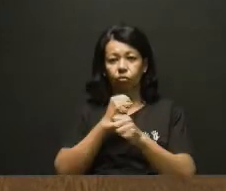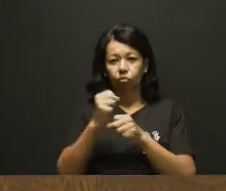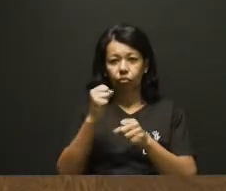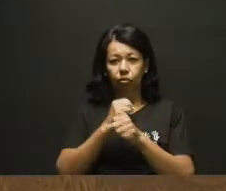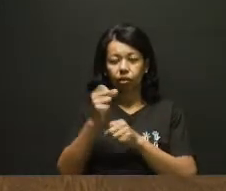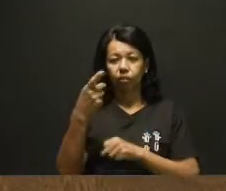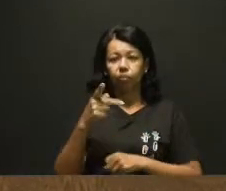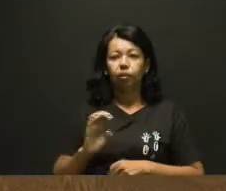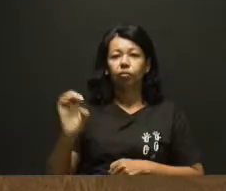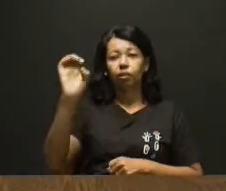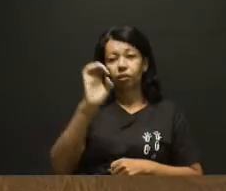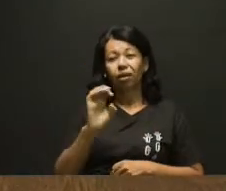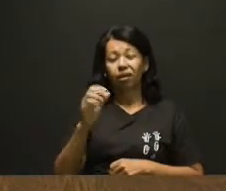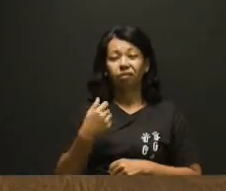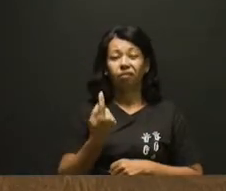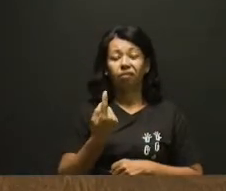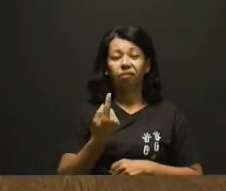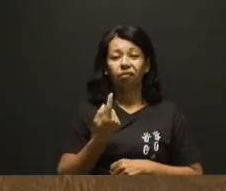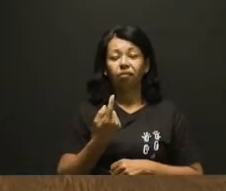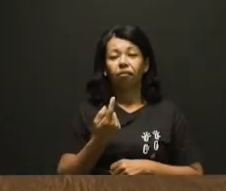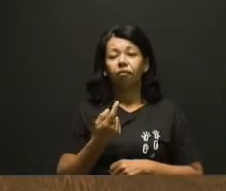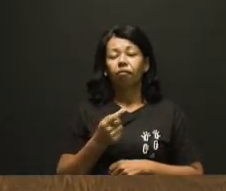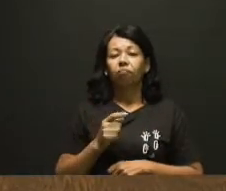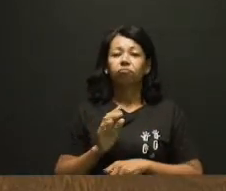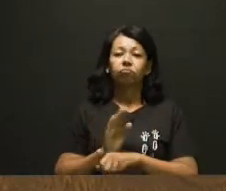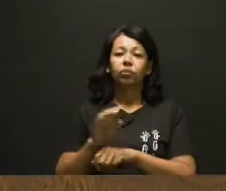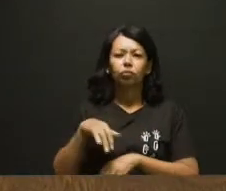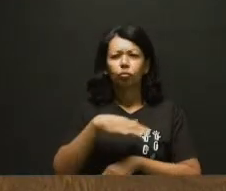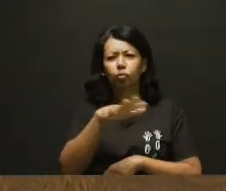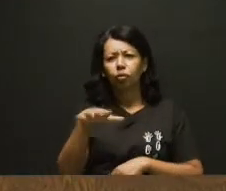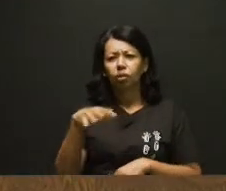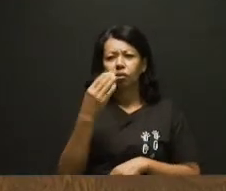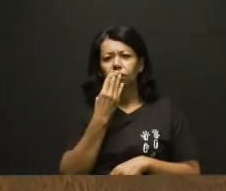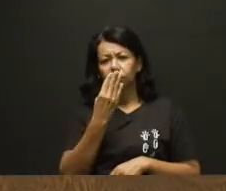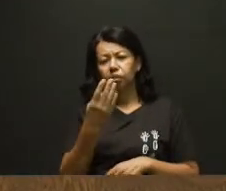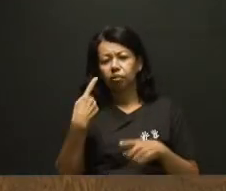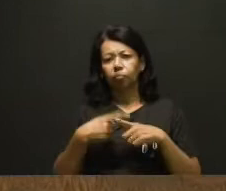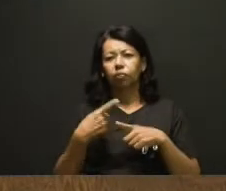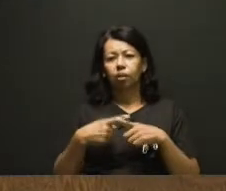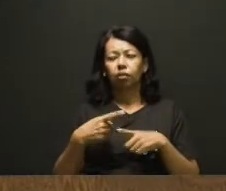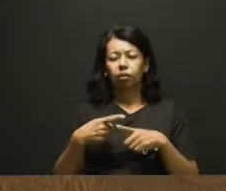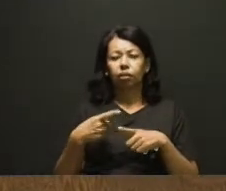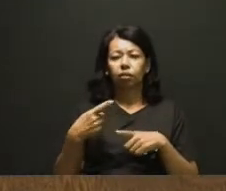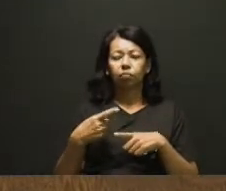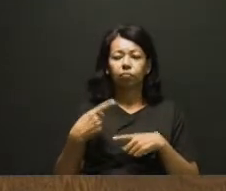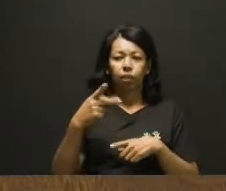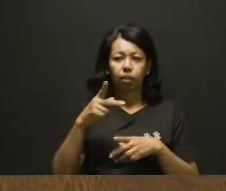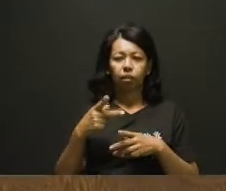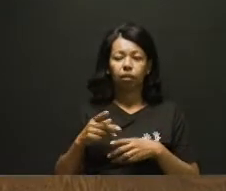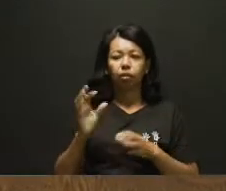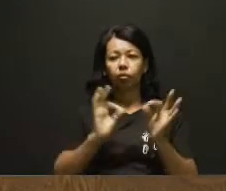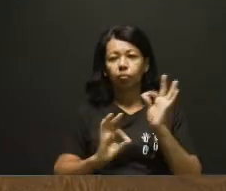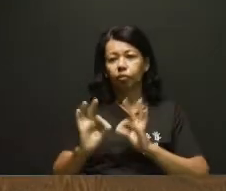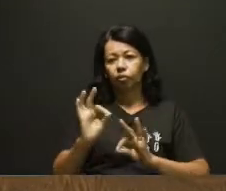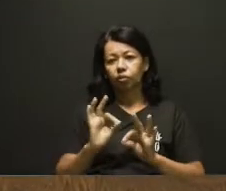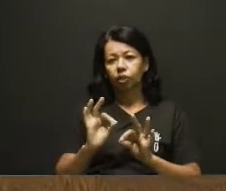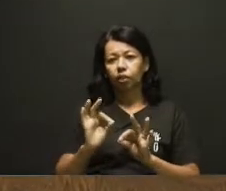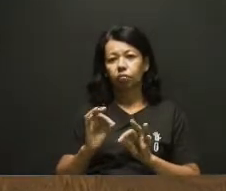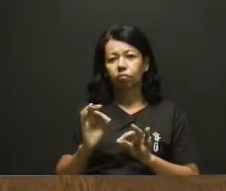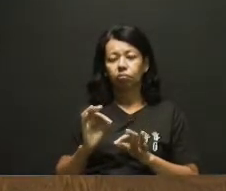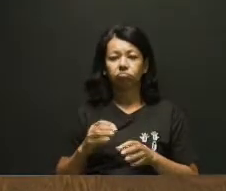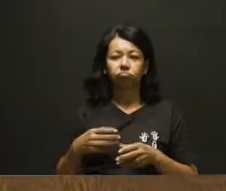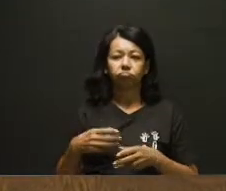pelo estado estado atende todas essas exigências até porque para que o projeto seja aprovado tem que atender